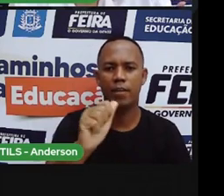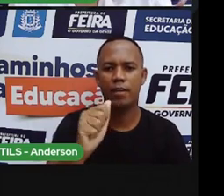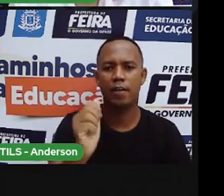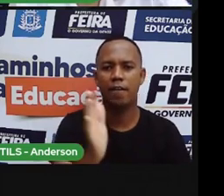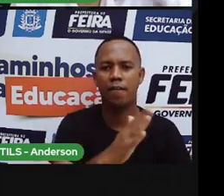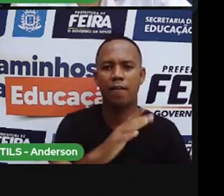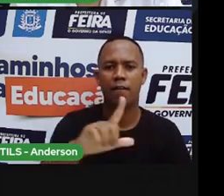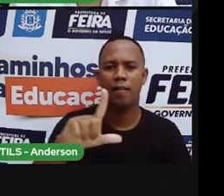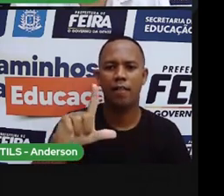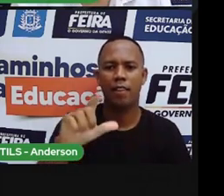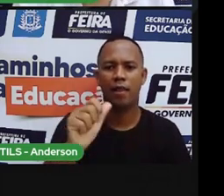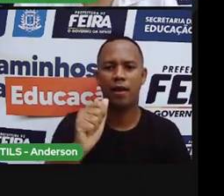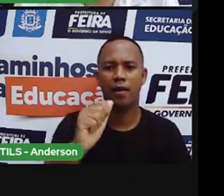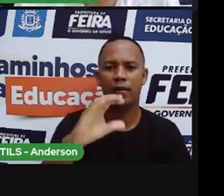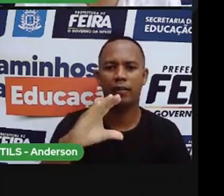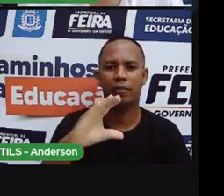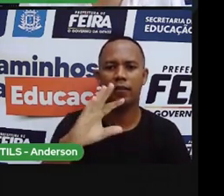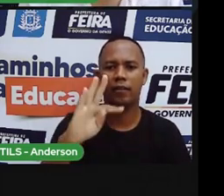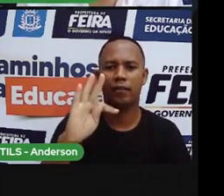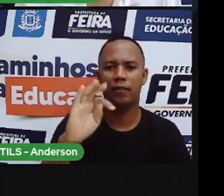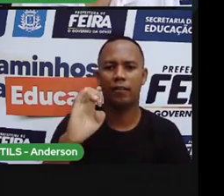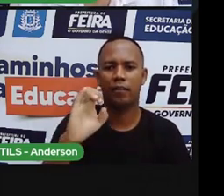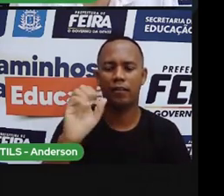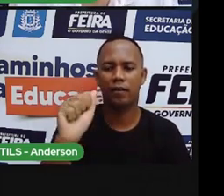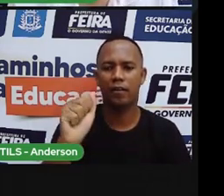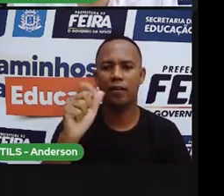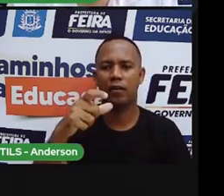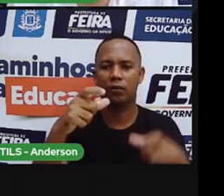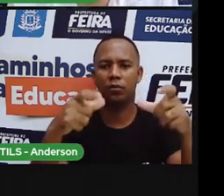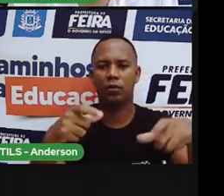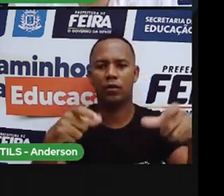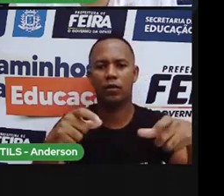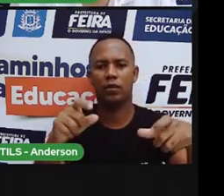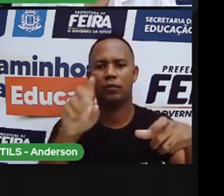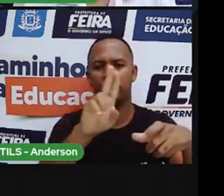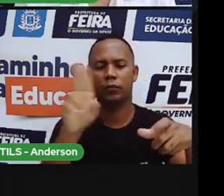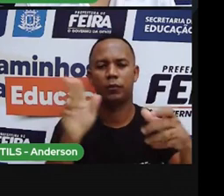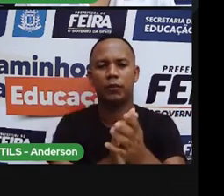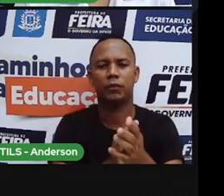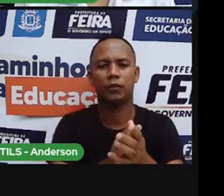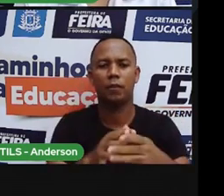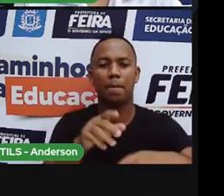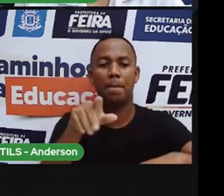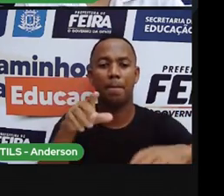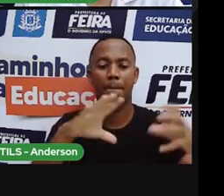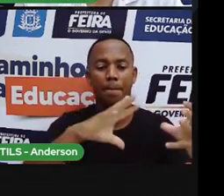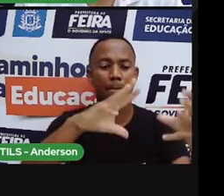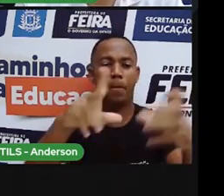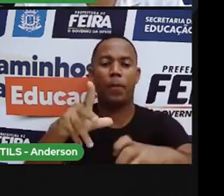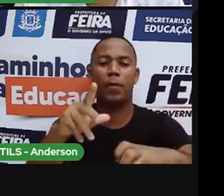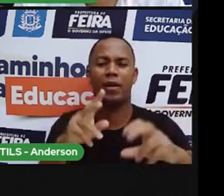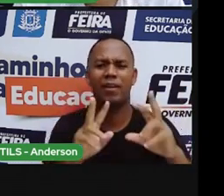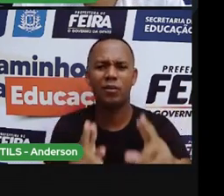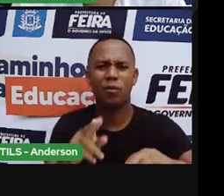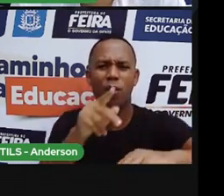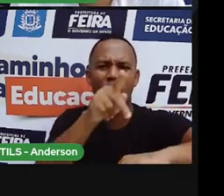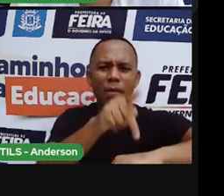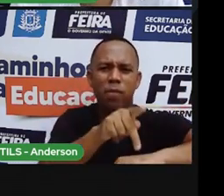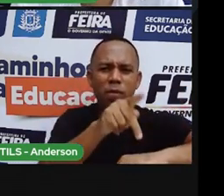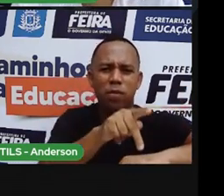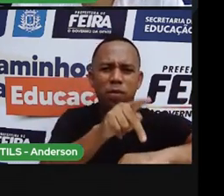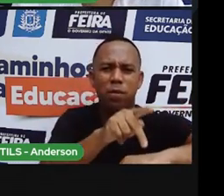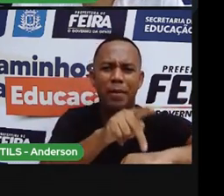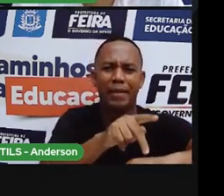o nosso endereço, seria o endereço do planeta Terra, né? Ao dizer que ele é um planeta rochoso, estamos falando basicamente da